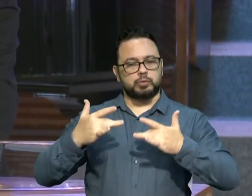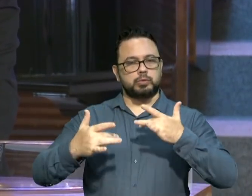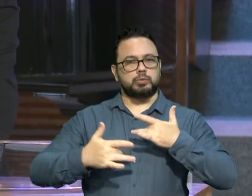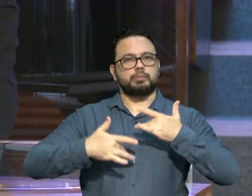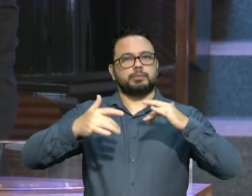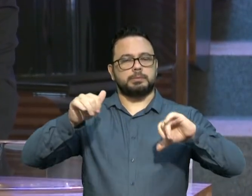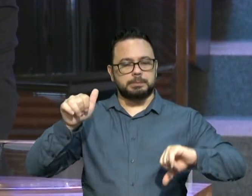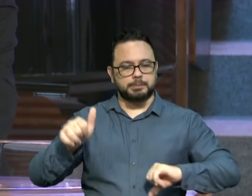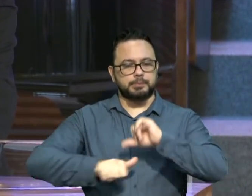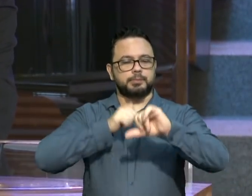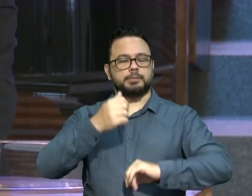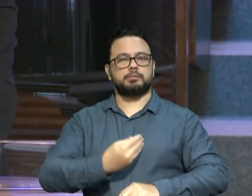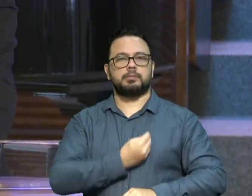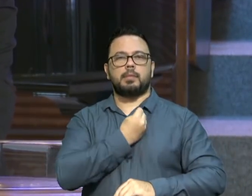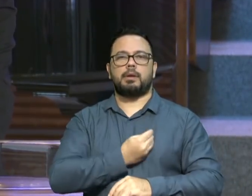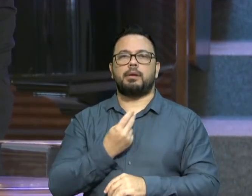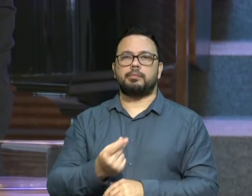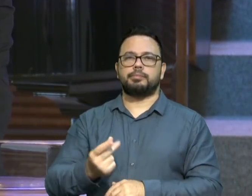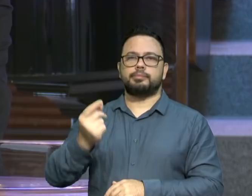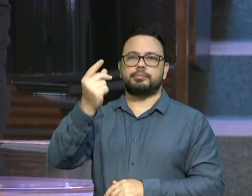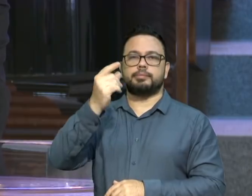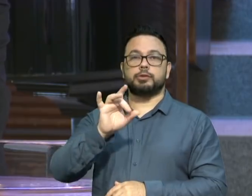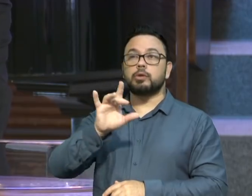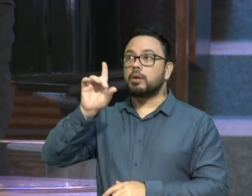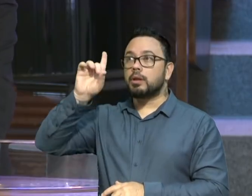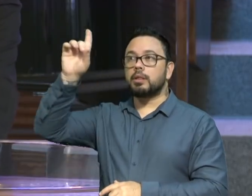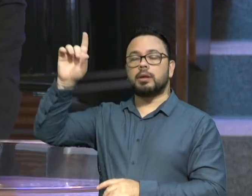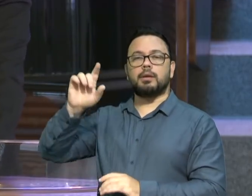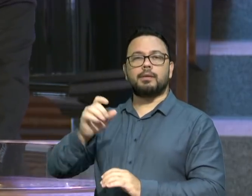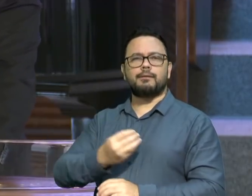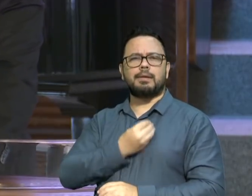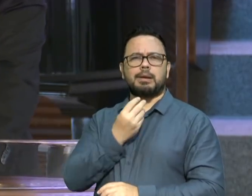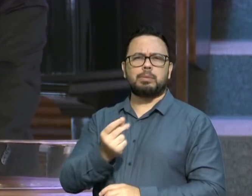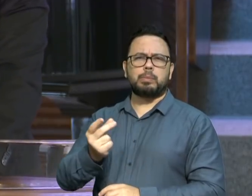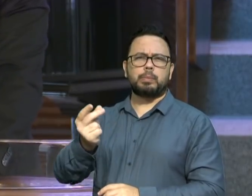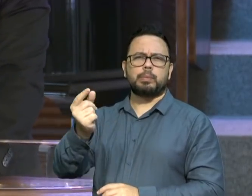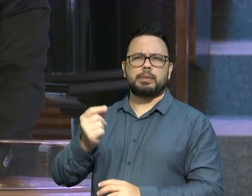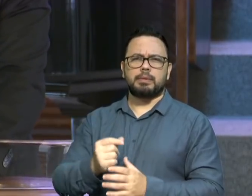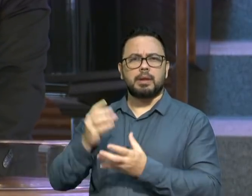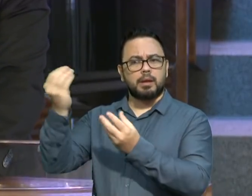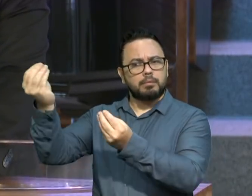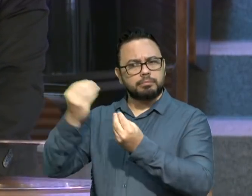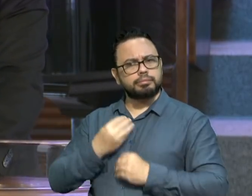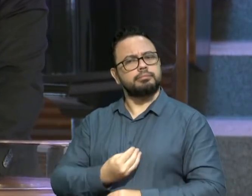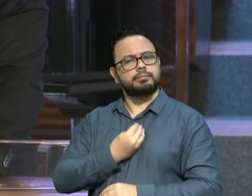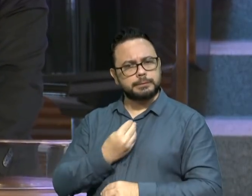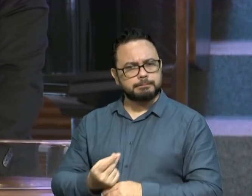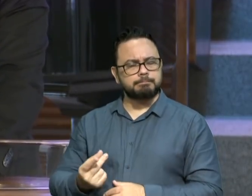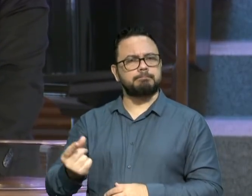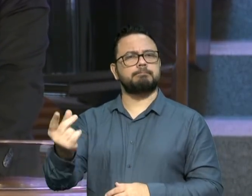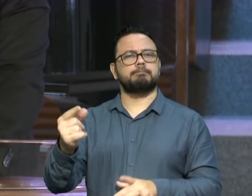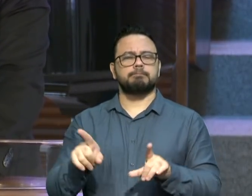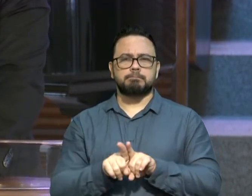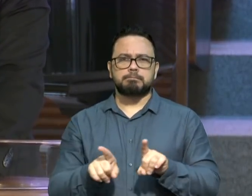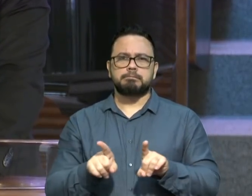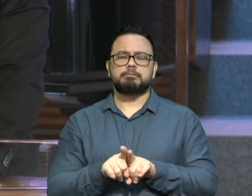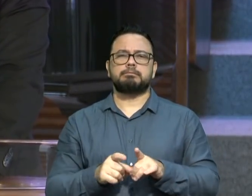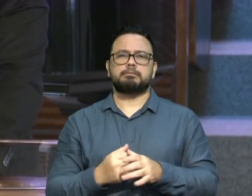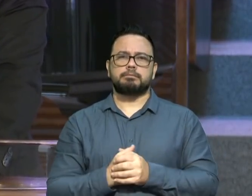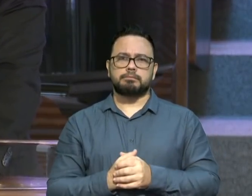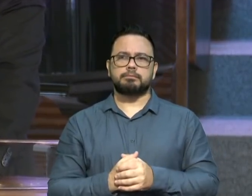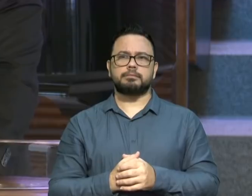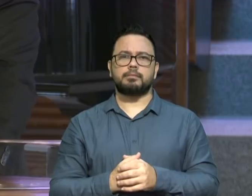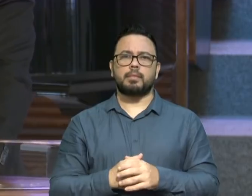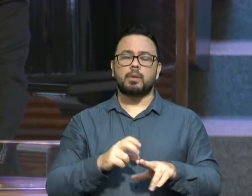para imortalidade Só Deus é imortal todavia a Bíblia diz que Deus dará a imortalidade aos seus filhos por ocasião do